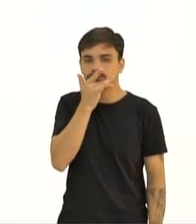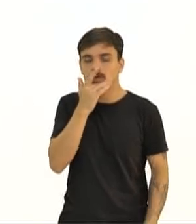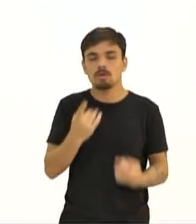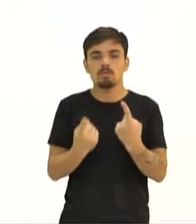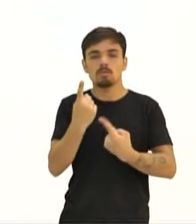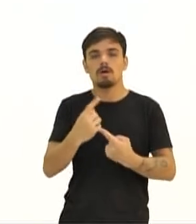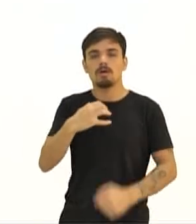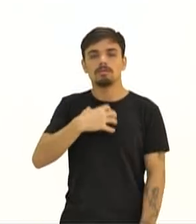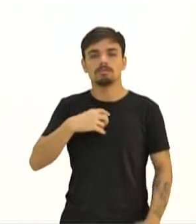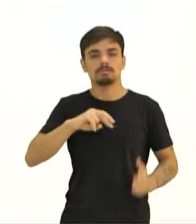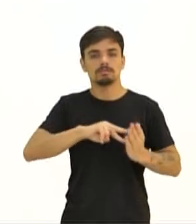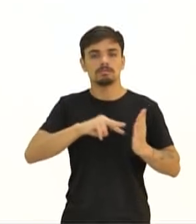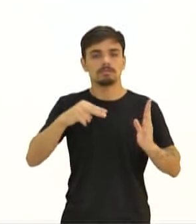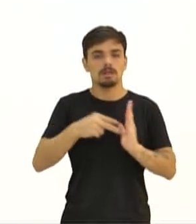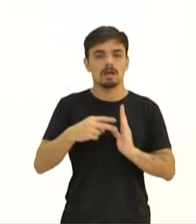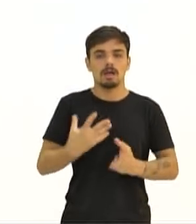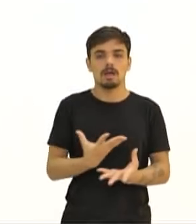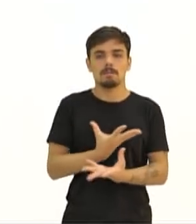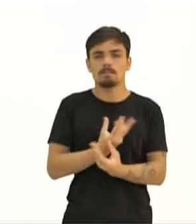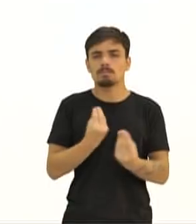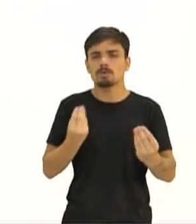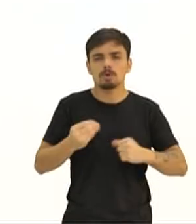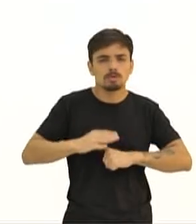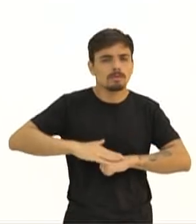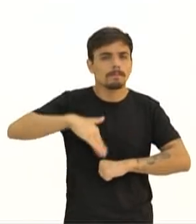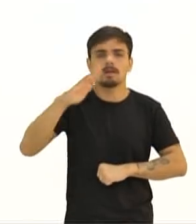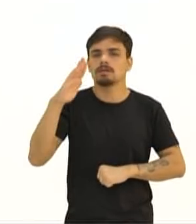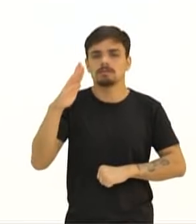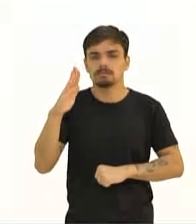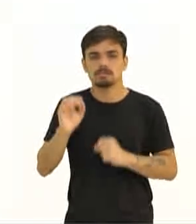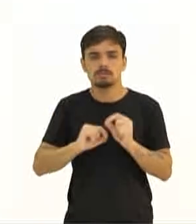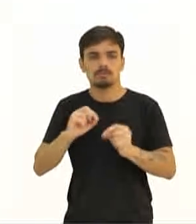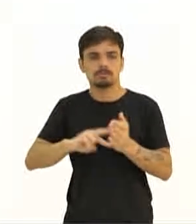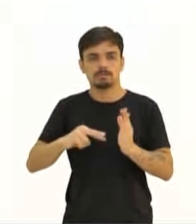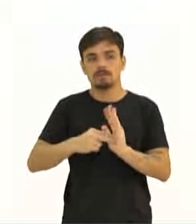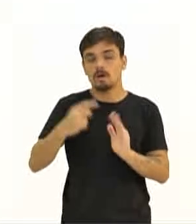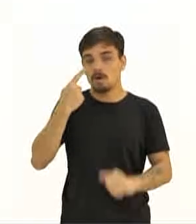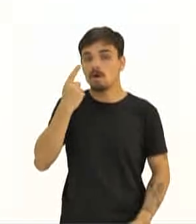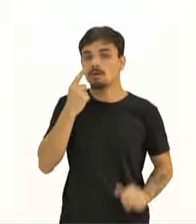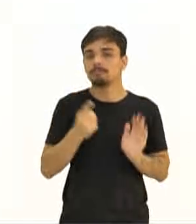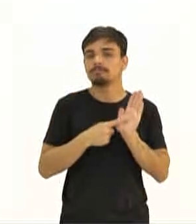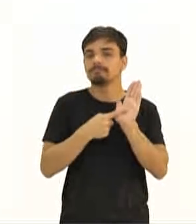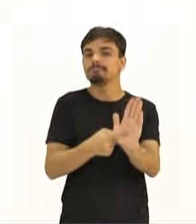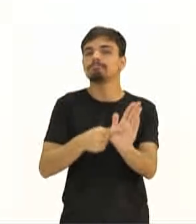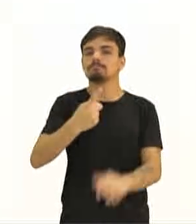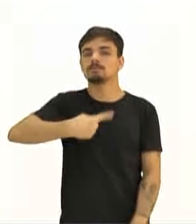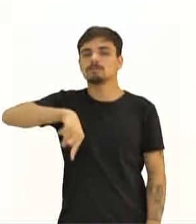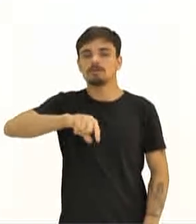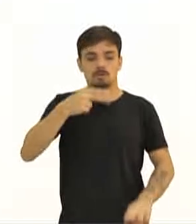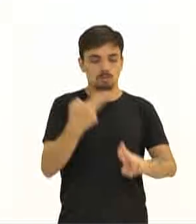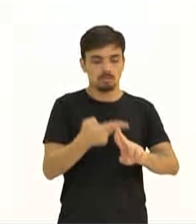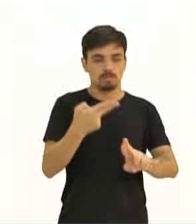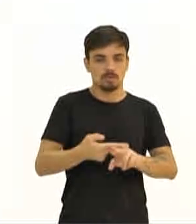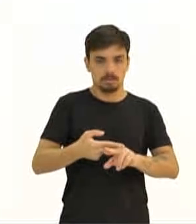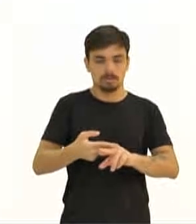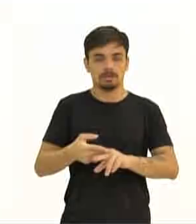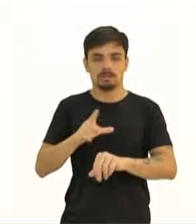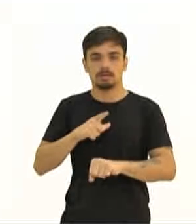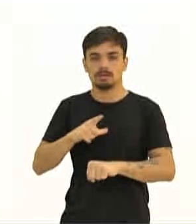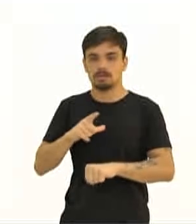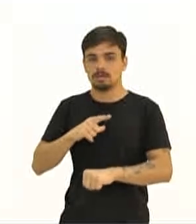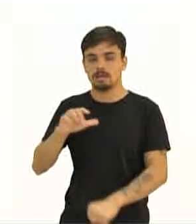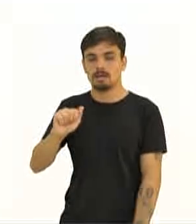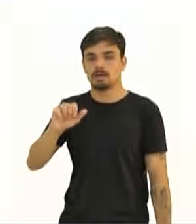sentido desse e muito mais gostosa? Olha o que eu trouxe para vocês. O uso do adjetivo gostosa,